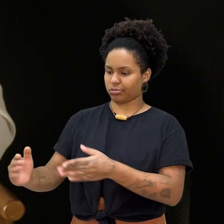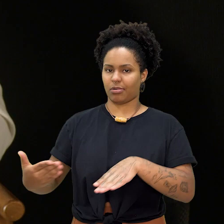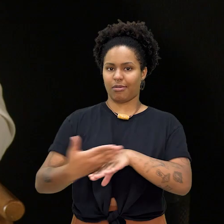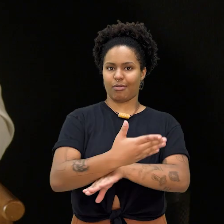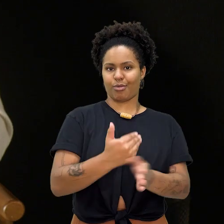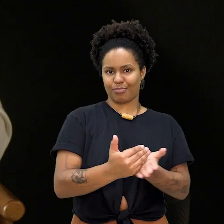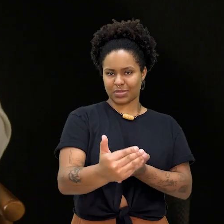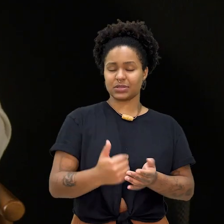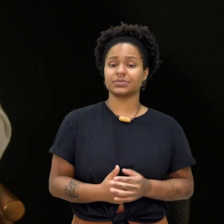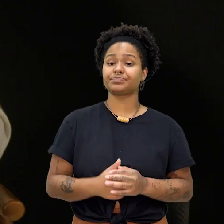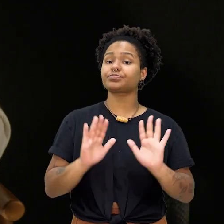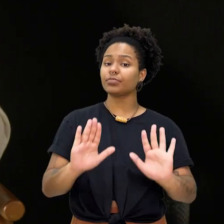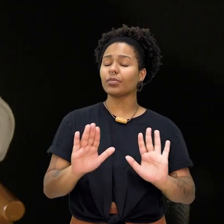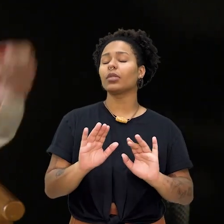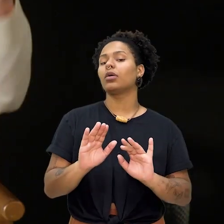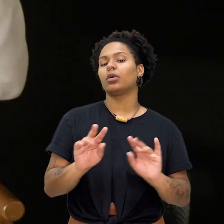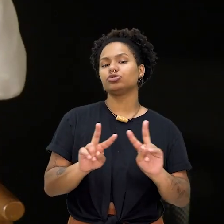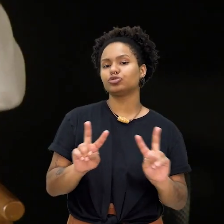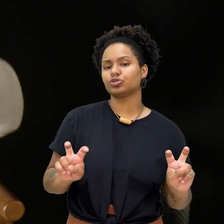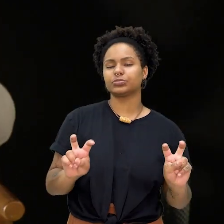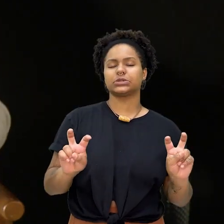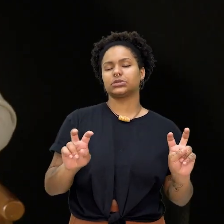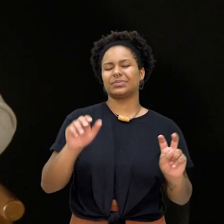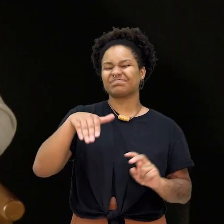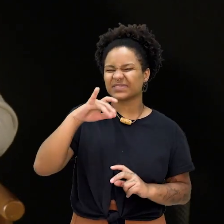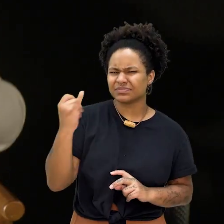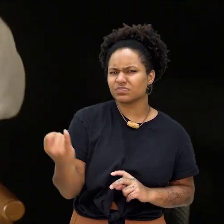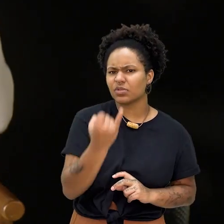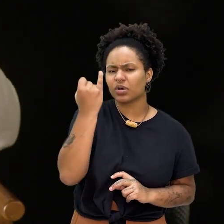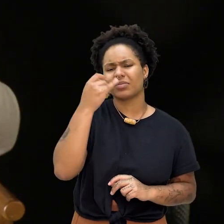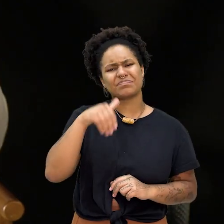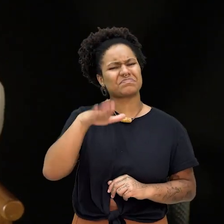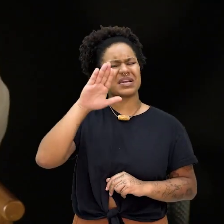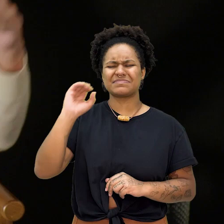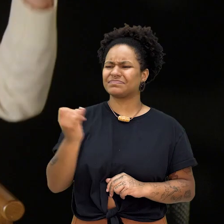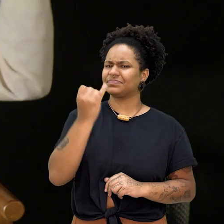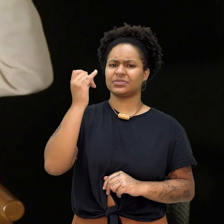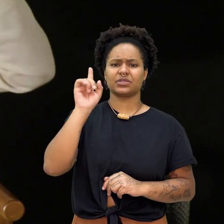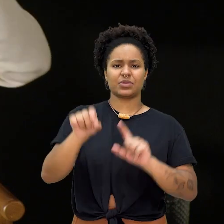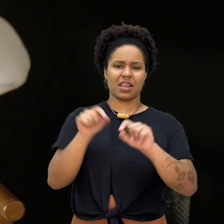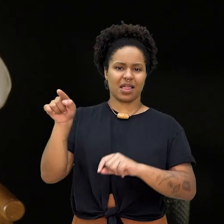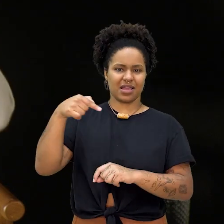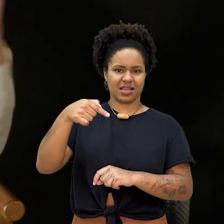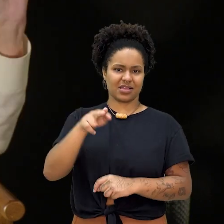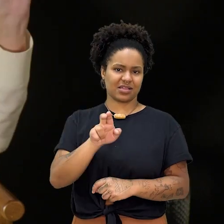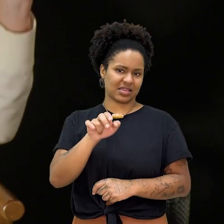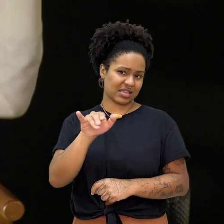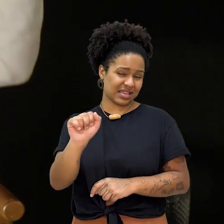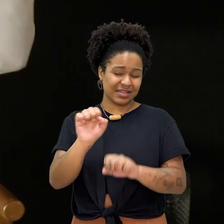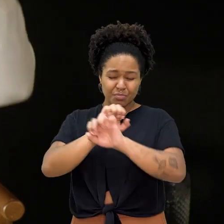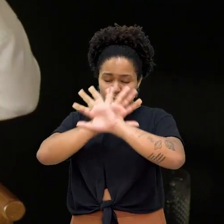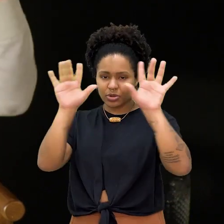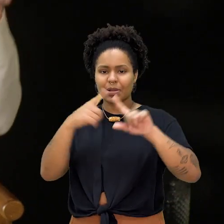voltou. Agora, a questão mais importante, e isso no Quênia ficou muito